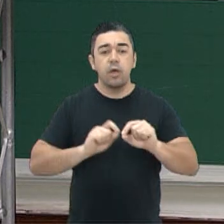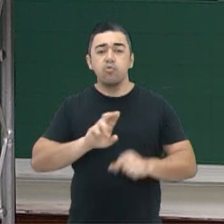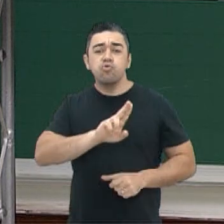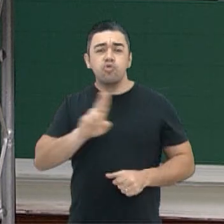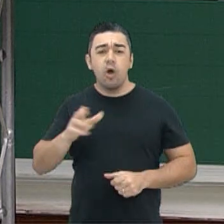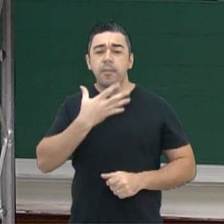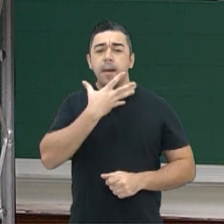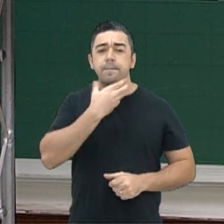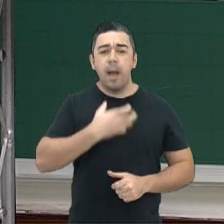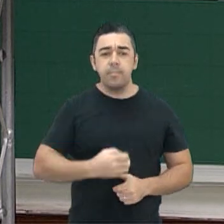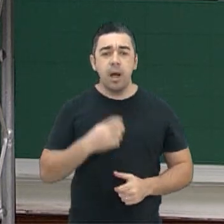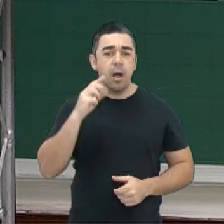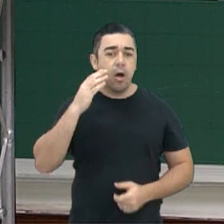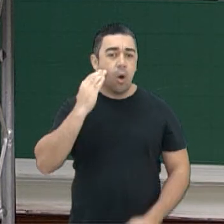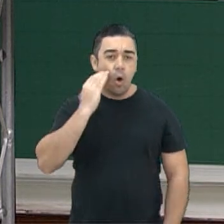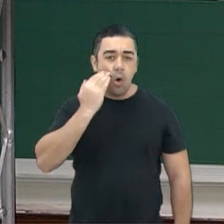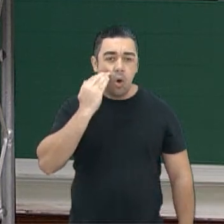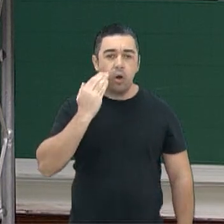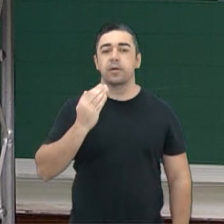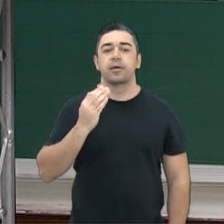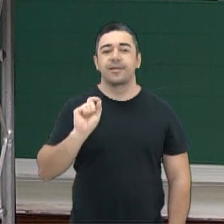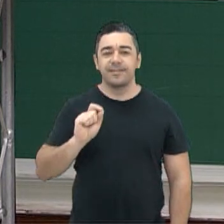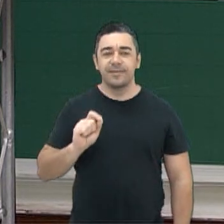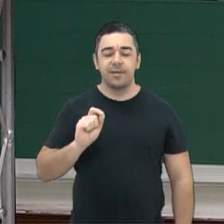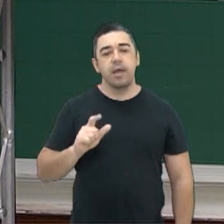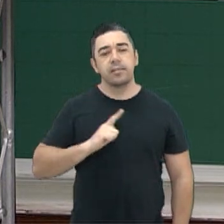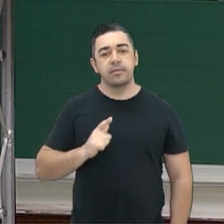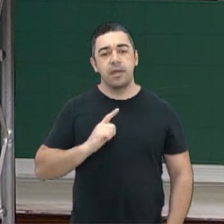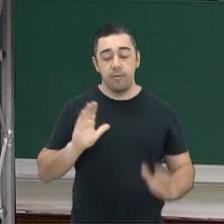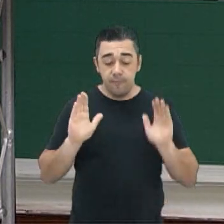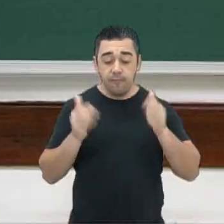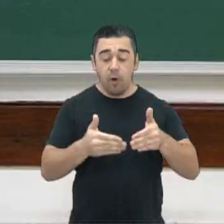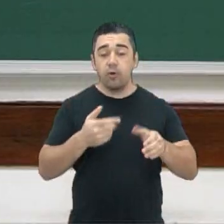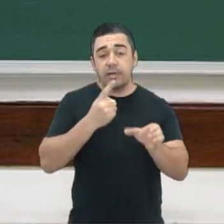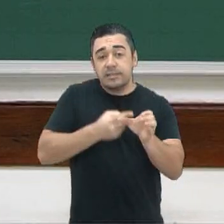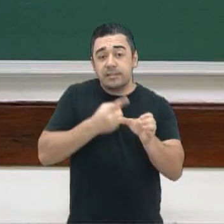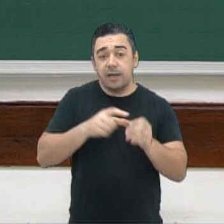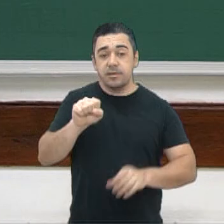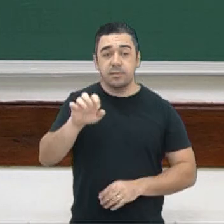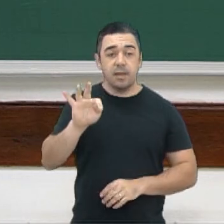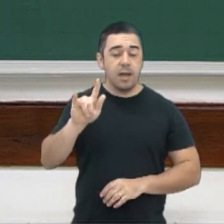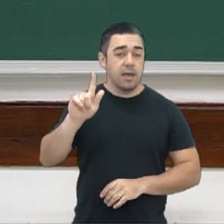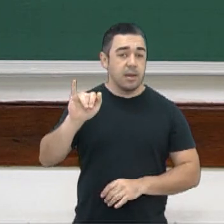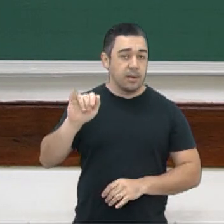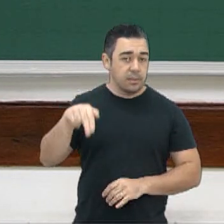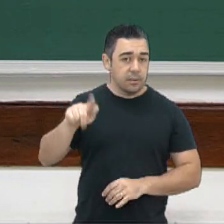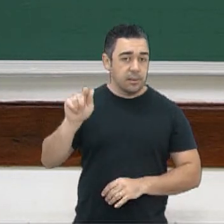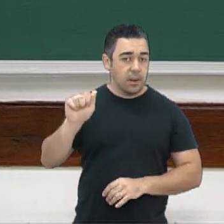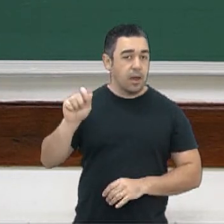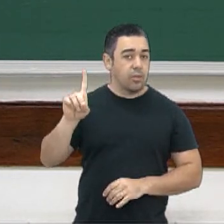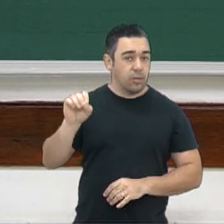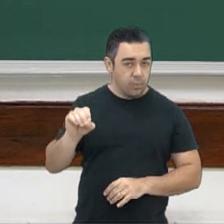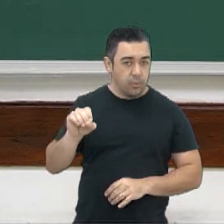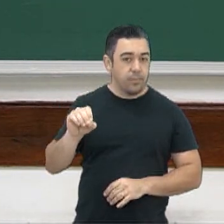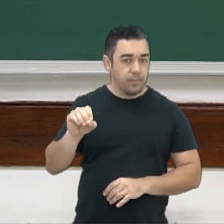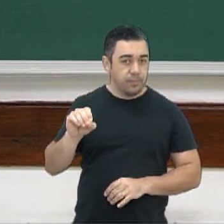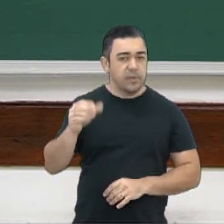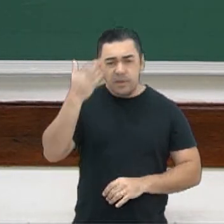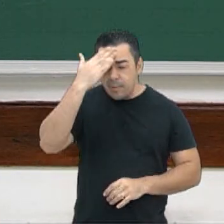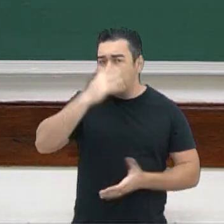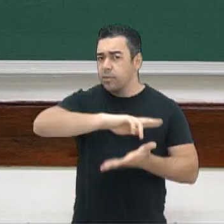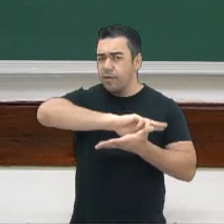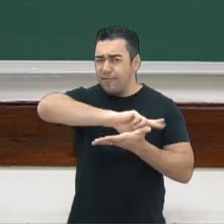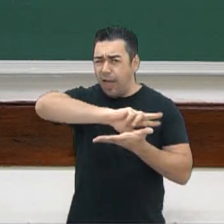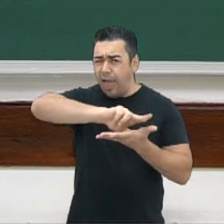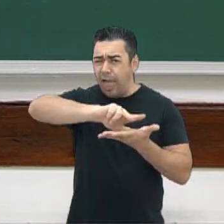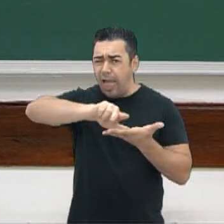da Operação Barbarossa nós vamos focar na Batalha de Stalingrado. Nós sabemos, na Segunda Guerra Mundial, são milhares de batalhas. Não